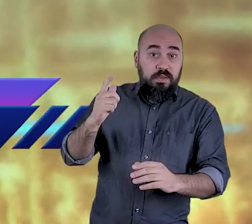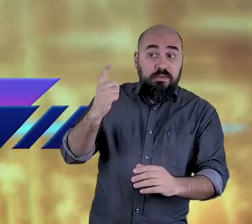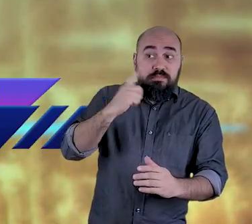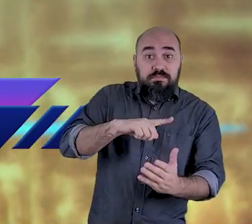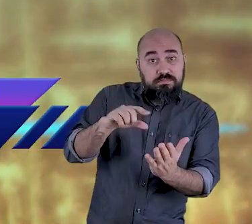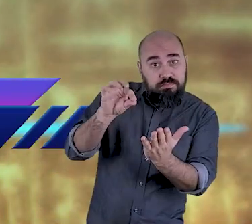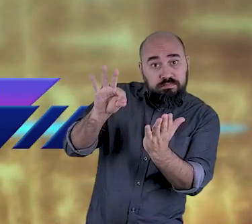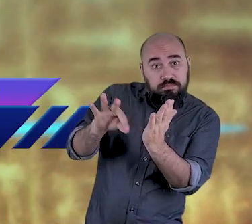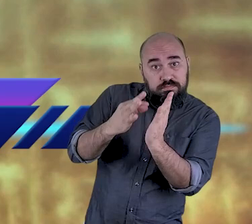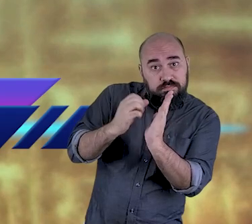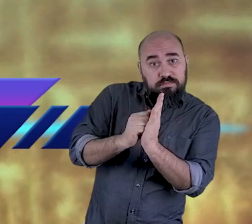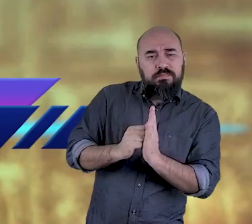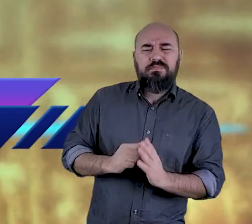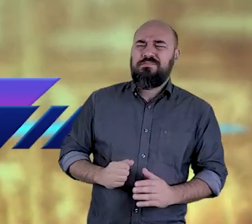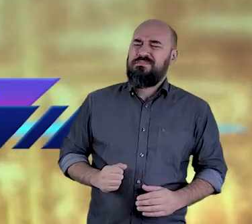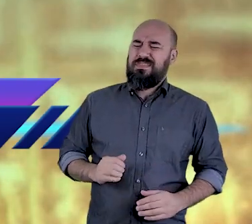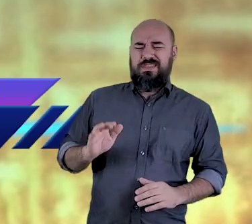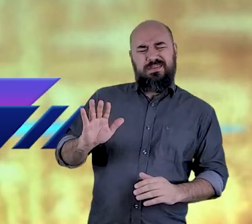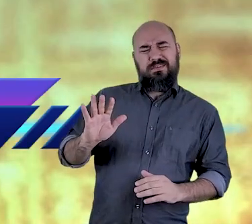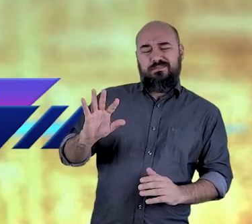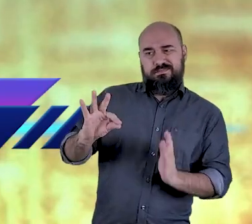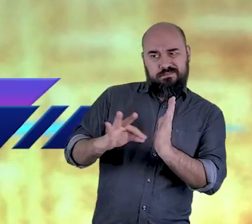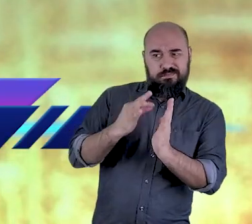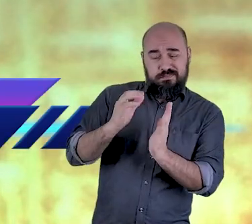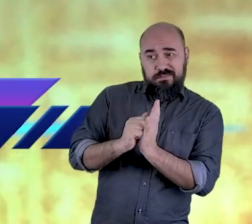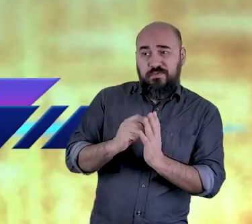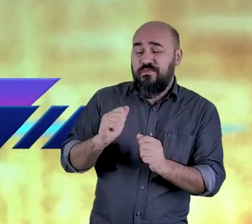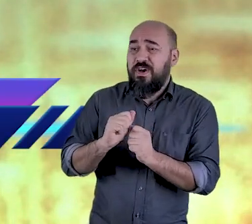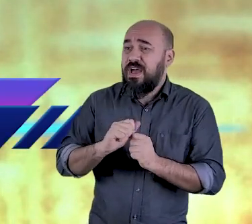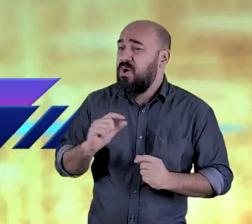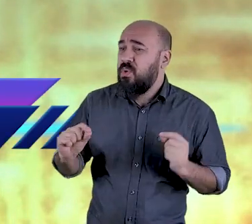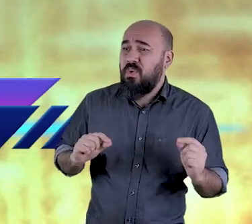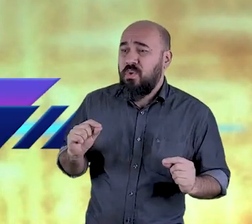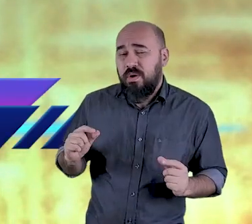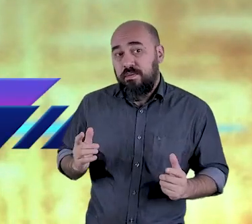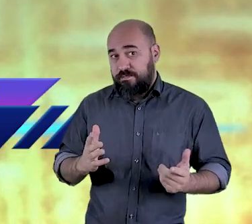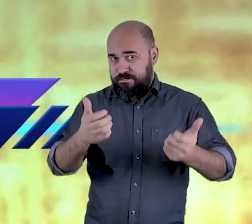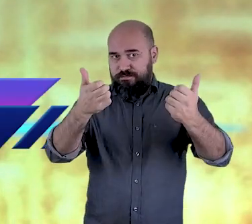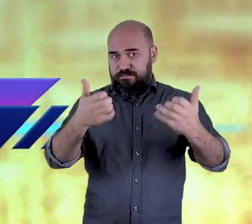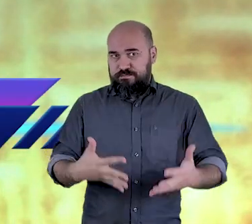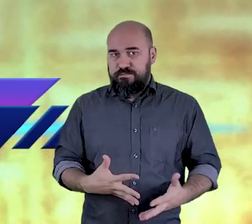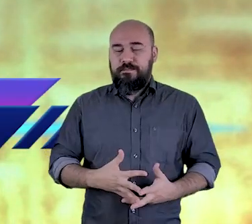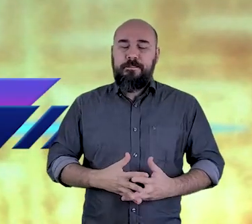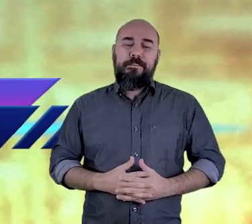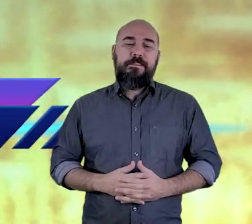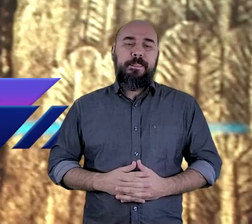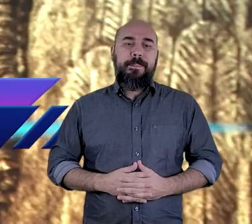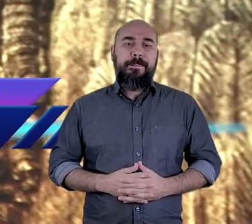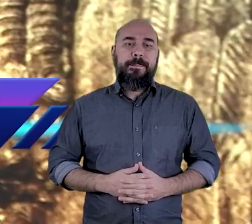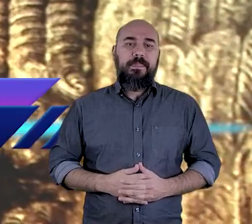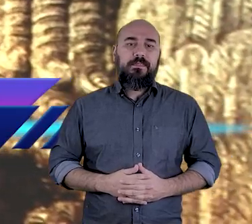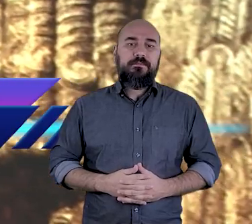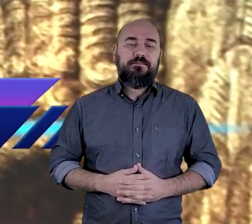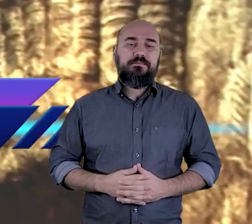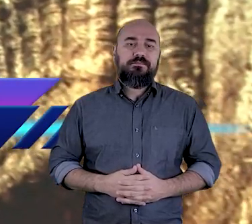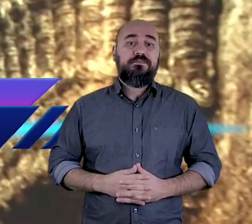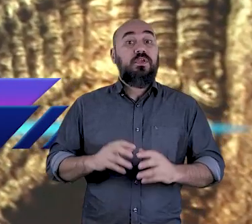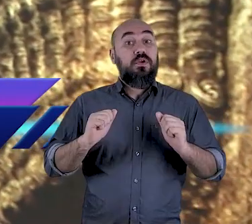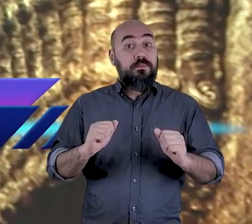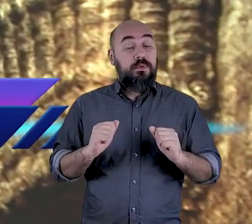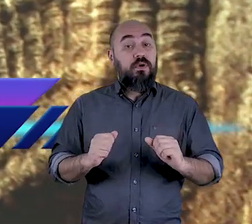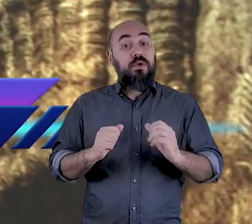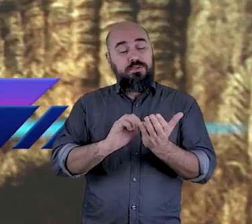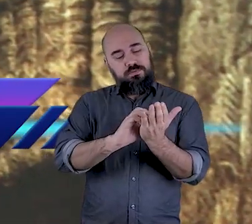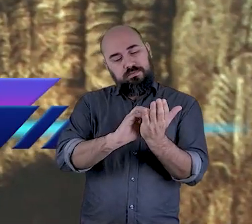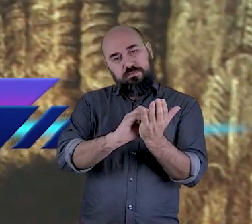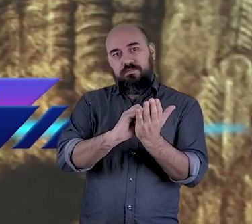eu quero ser aluno eu quero ser aluno da escola bíblica o que eu devo fazer vou te contar Você pode mandar uma mensagem para